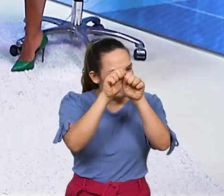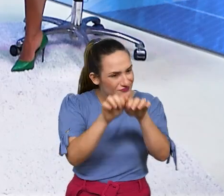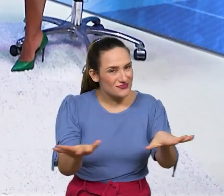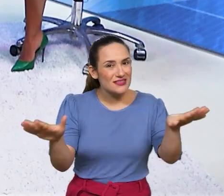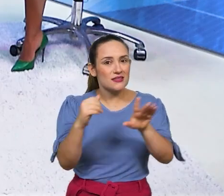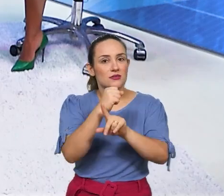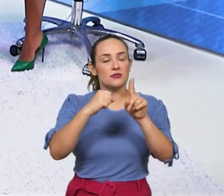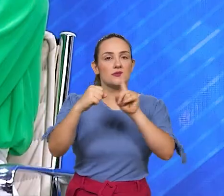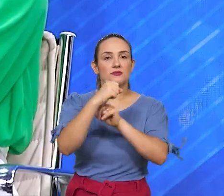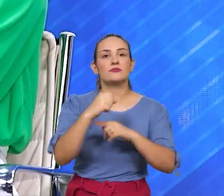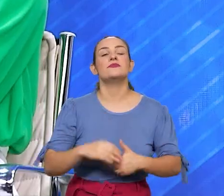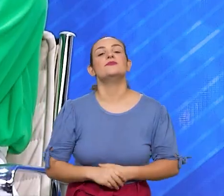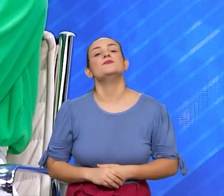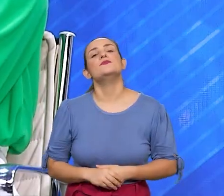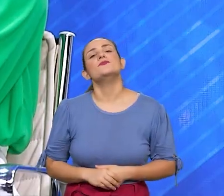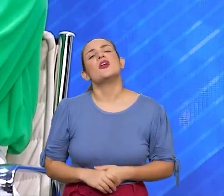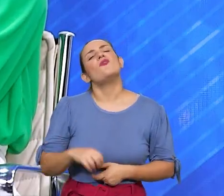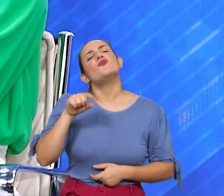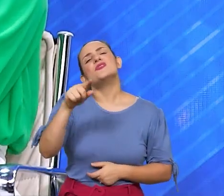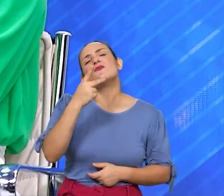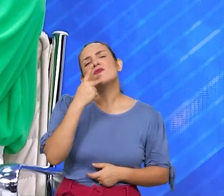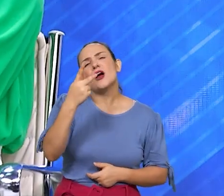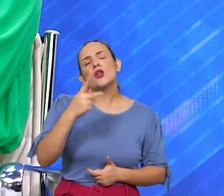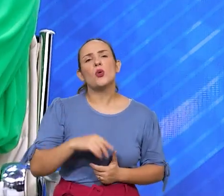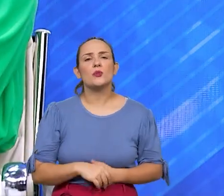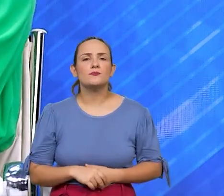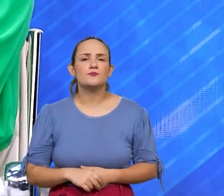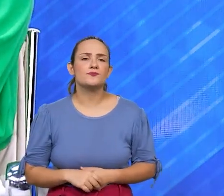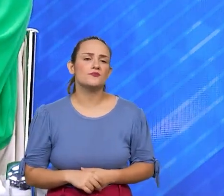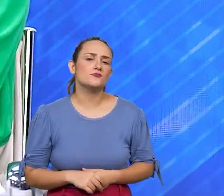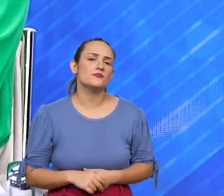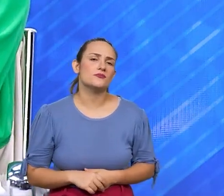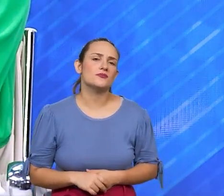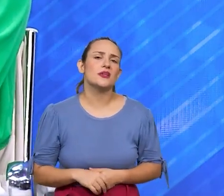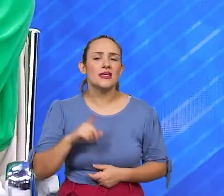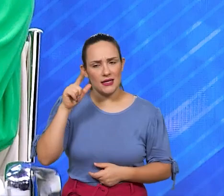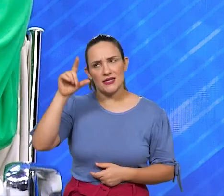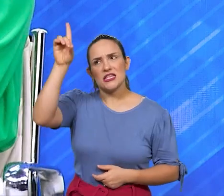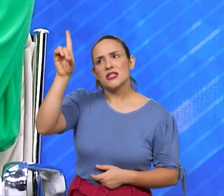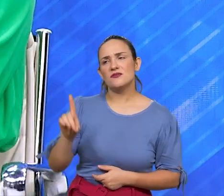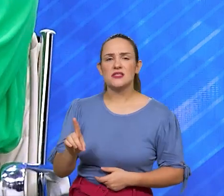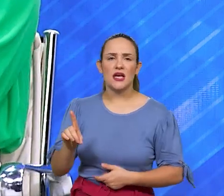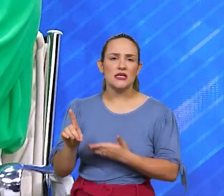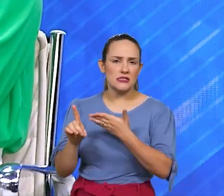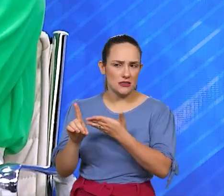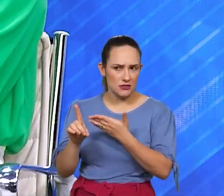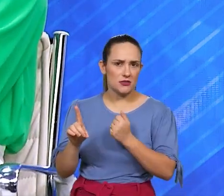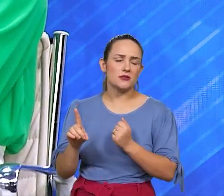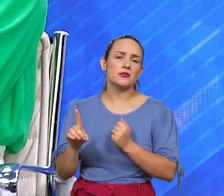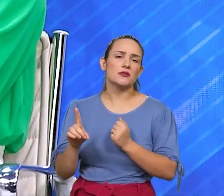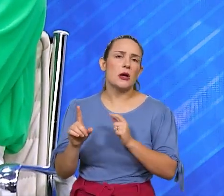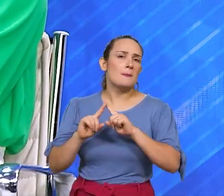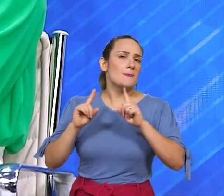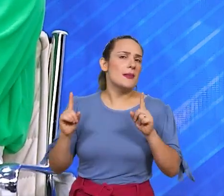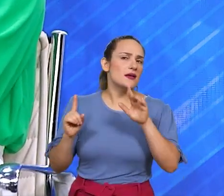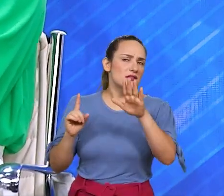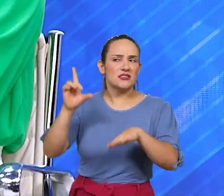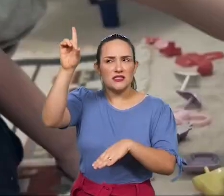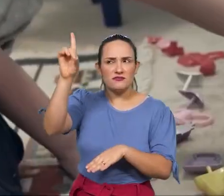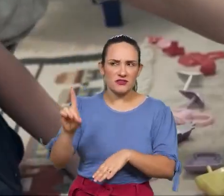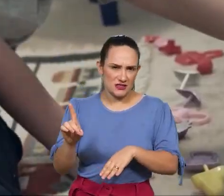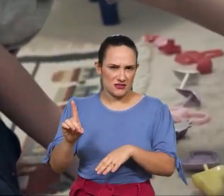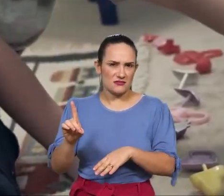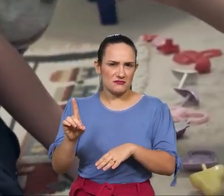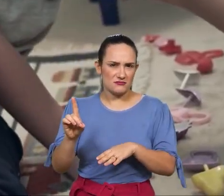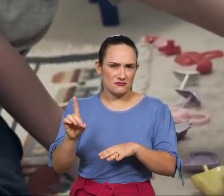toda a sociedade. Doutora, a senhora acabou de falar que é considerado como uma deficiência, né? Uma